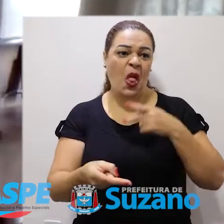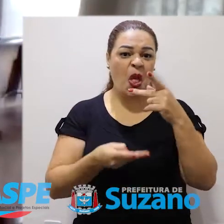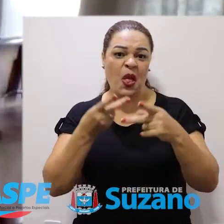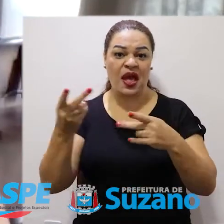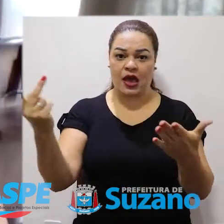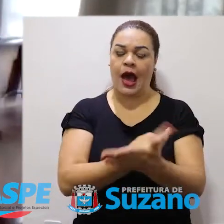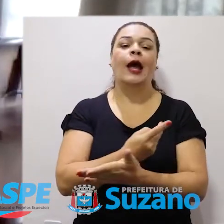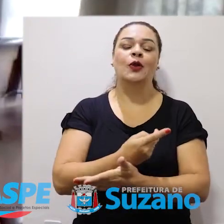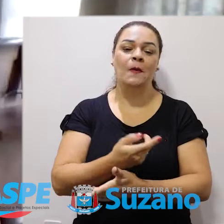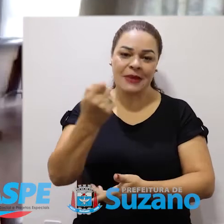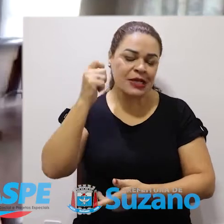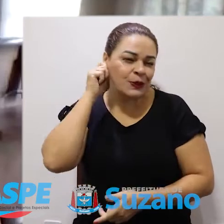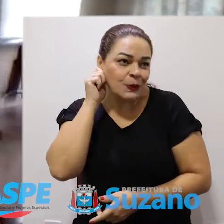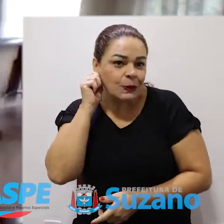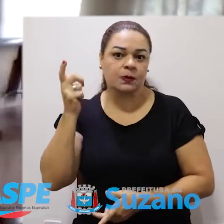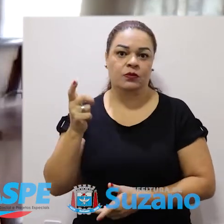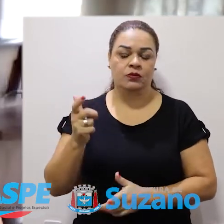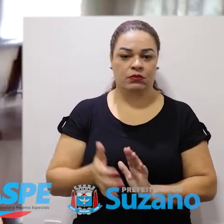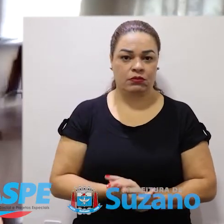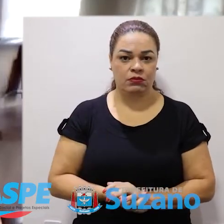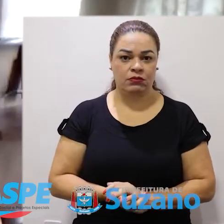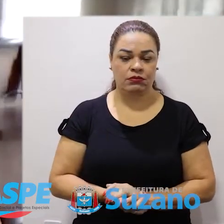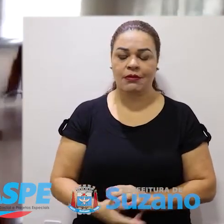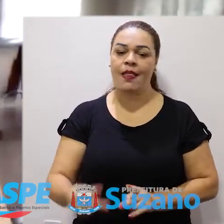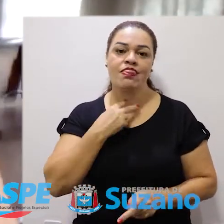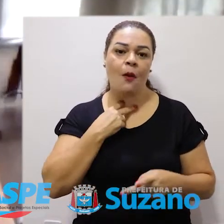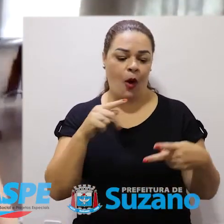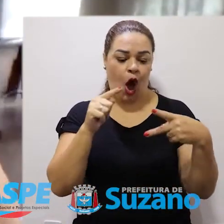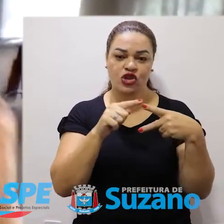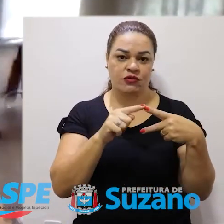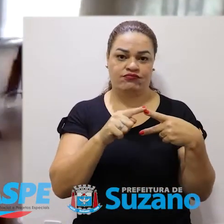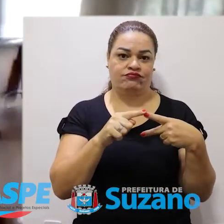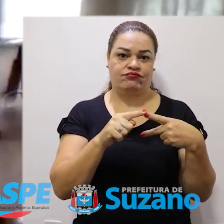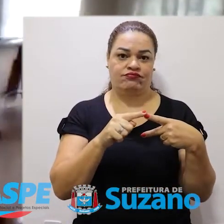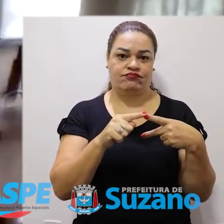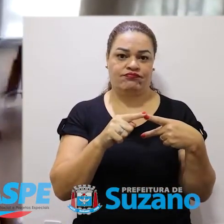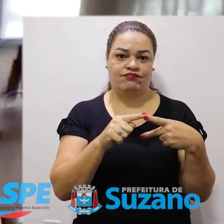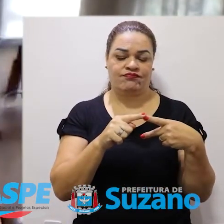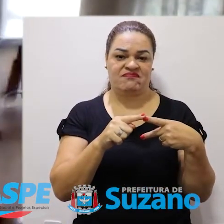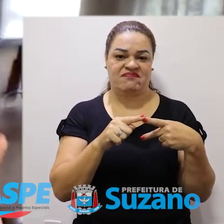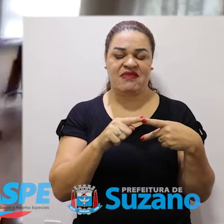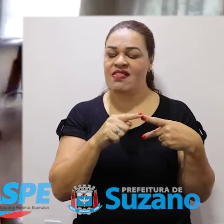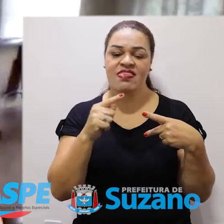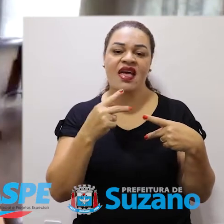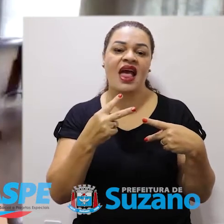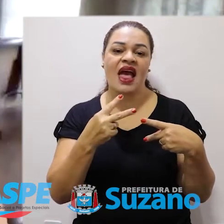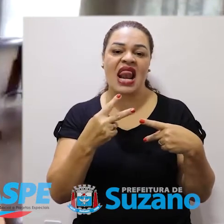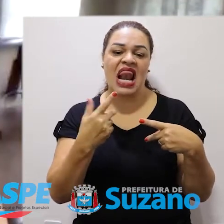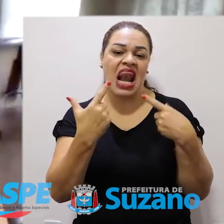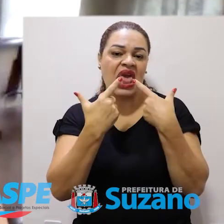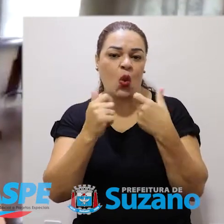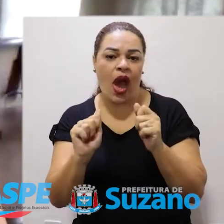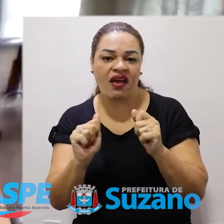coisas que não pode falar. Linguagem de sinais, é para banir do dicionário. Não é linguagem de sinais,